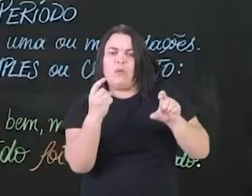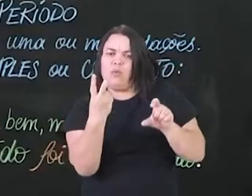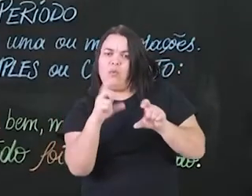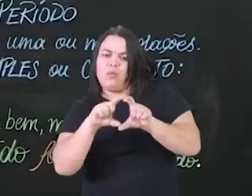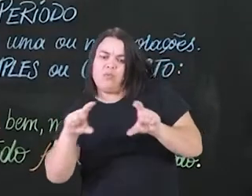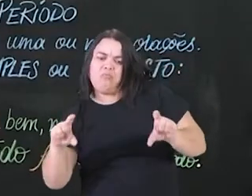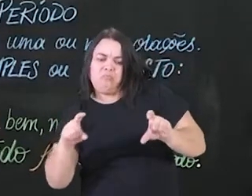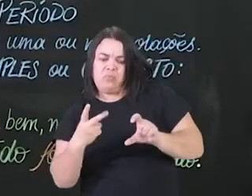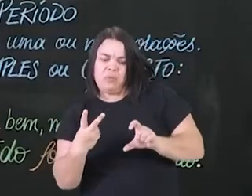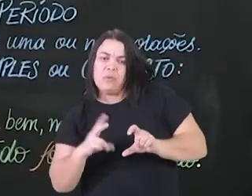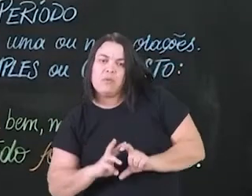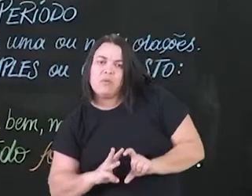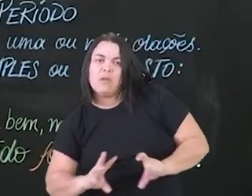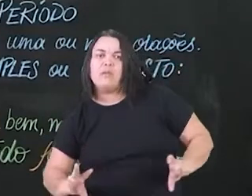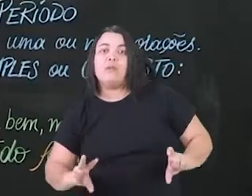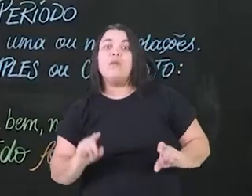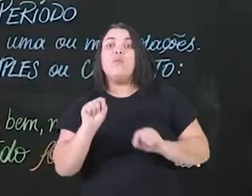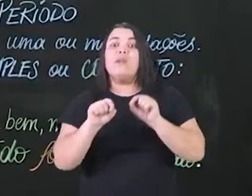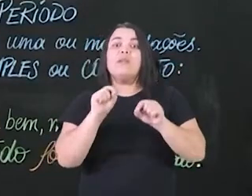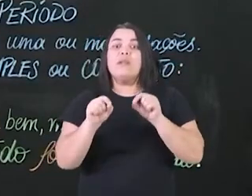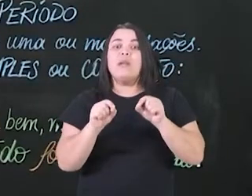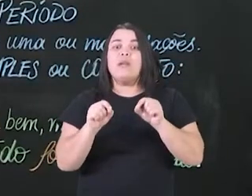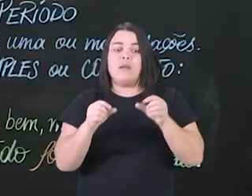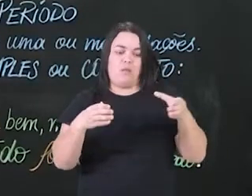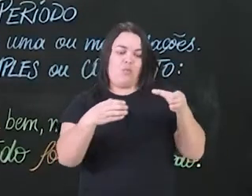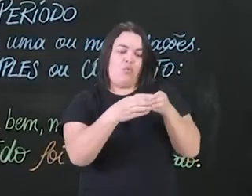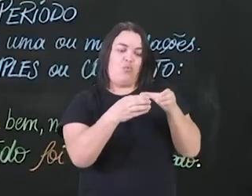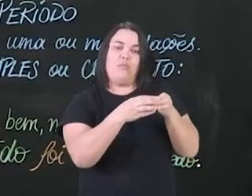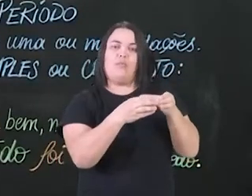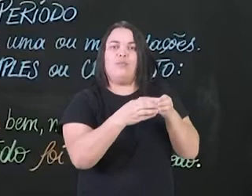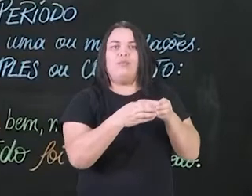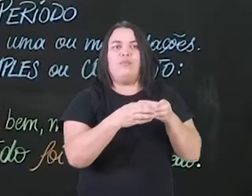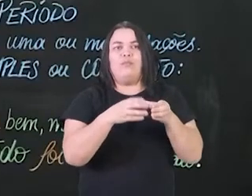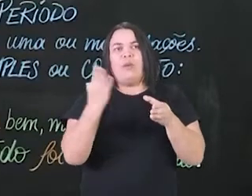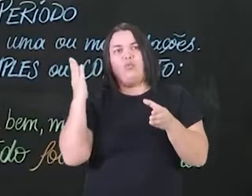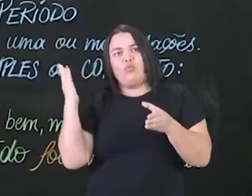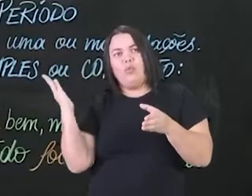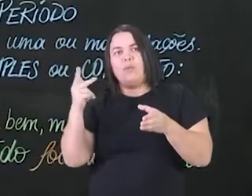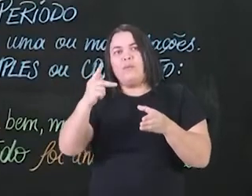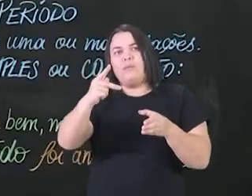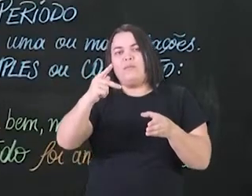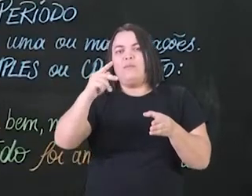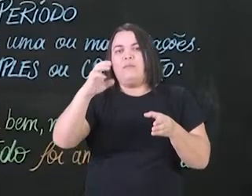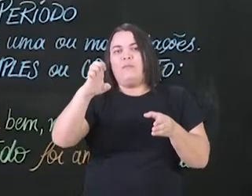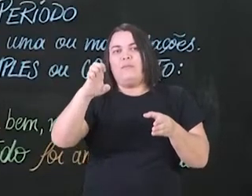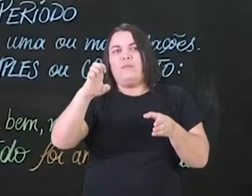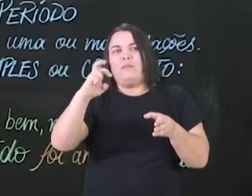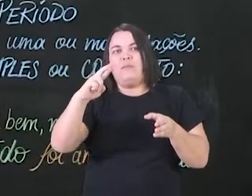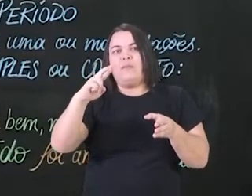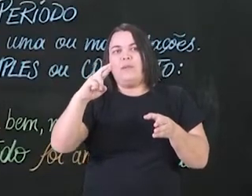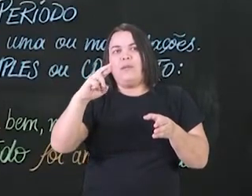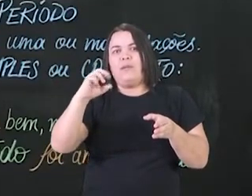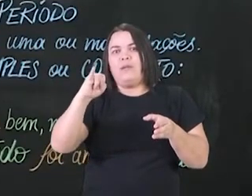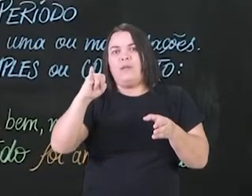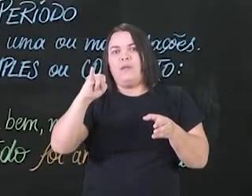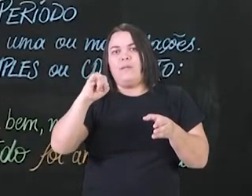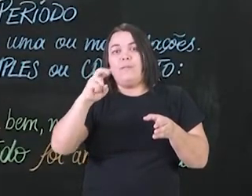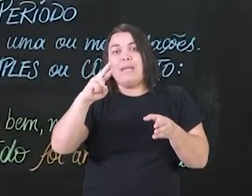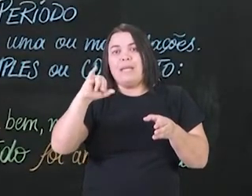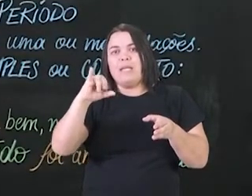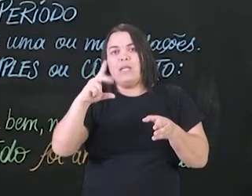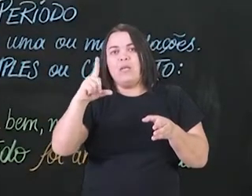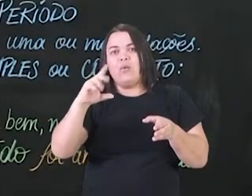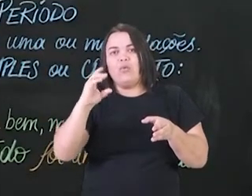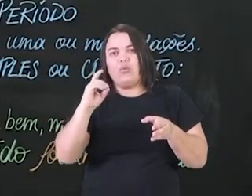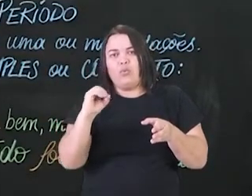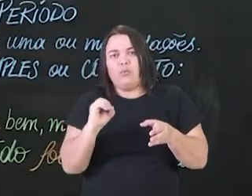a gente chama sintaticamente de período. E como é que eu identifico o período? Como é que eu conto esse período? O